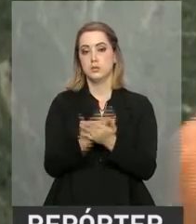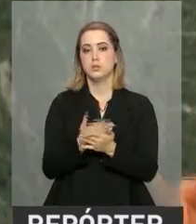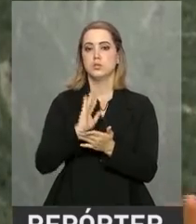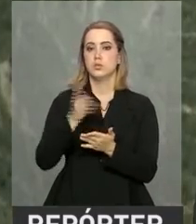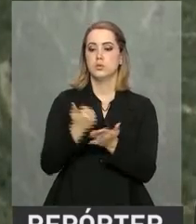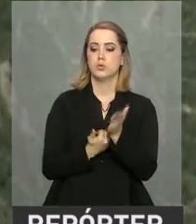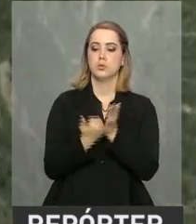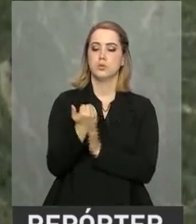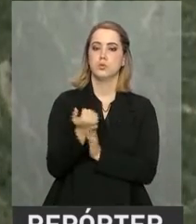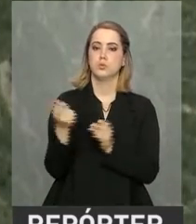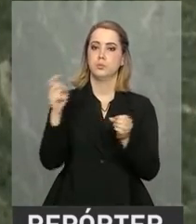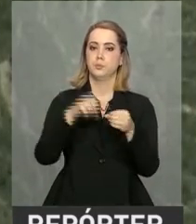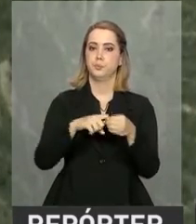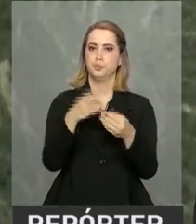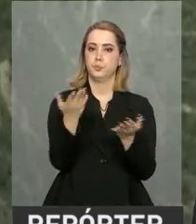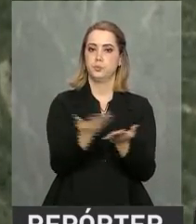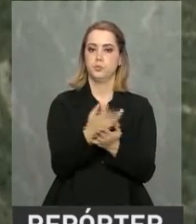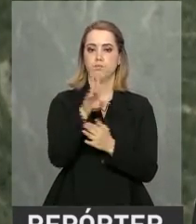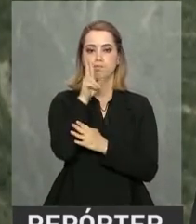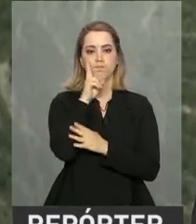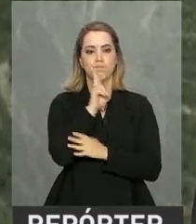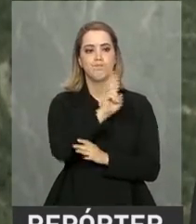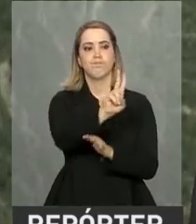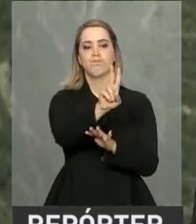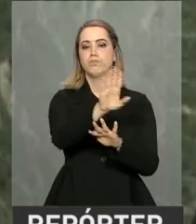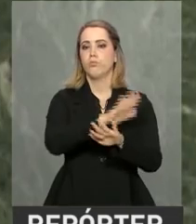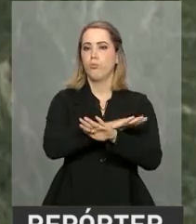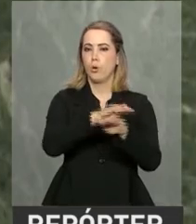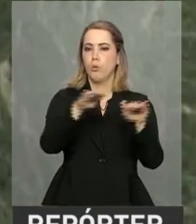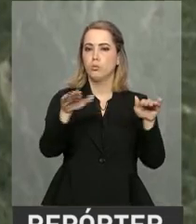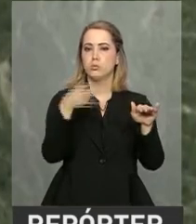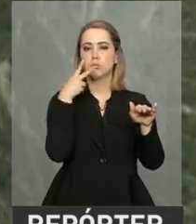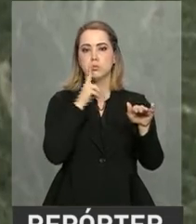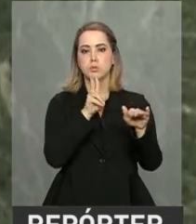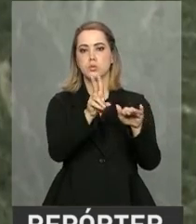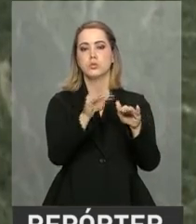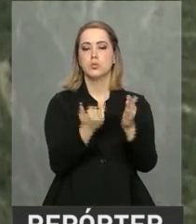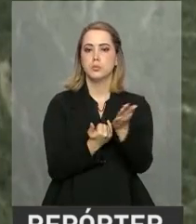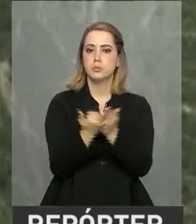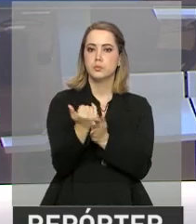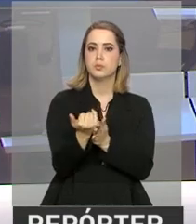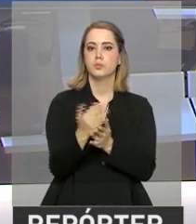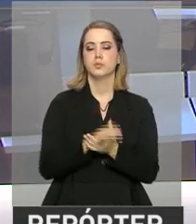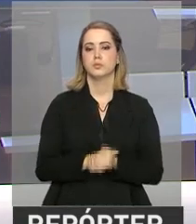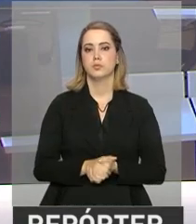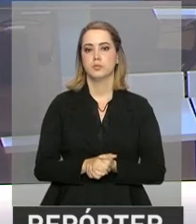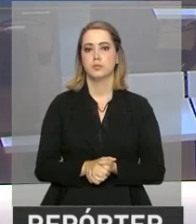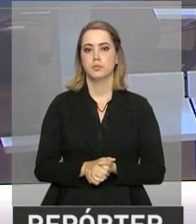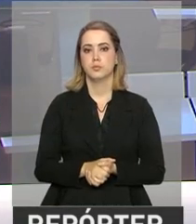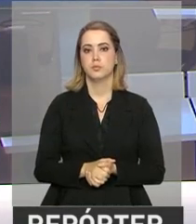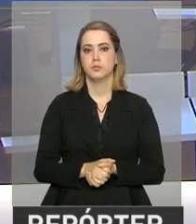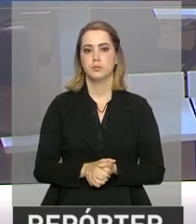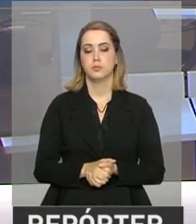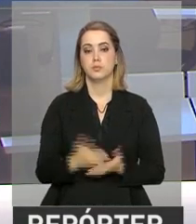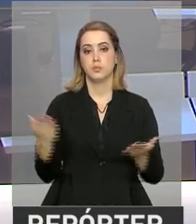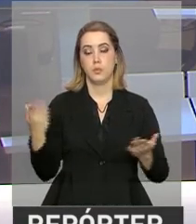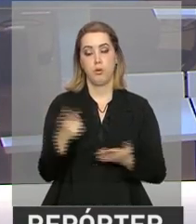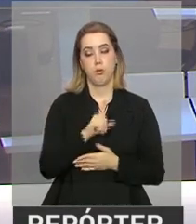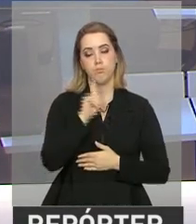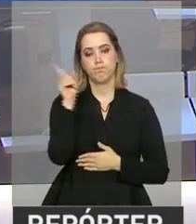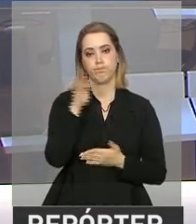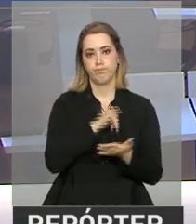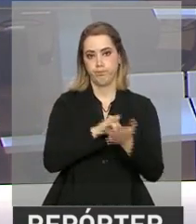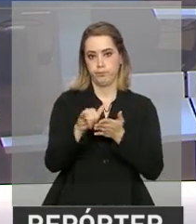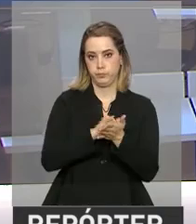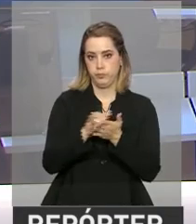começa a restabelecer-se e horizonte mais próximo já começa a desenhar se ainda em nova york o